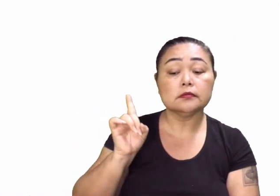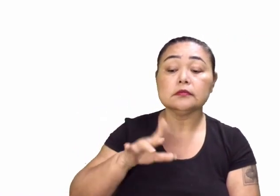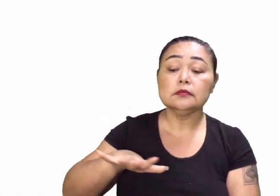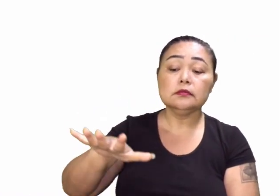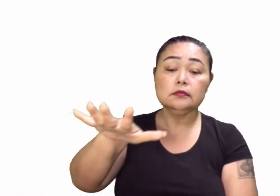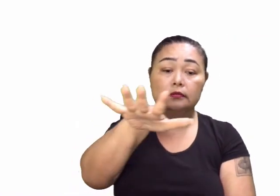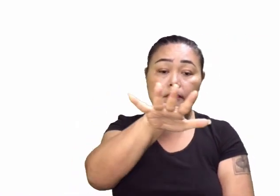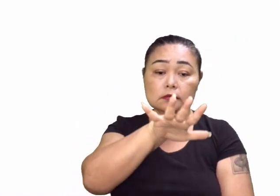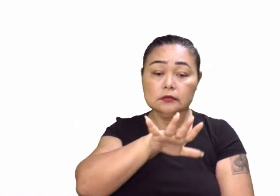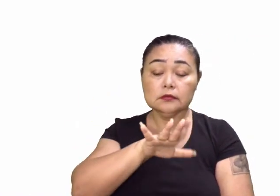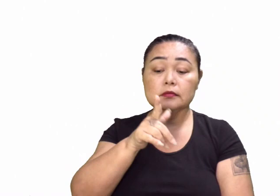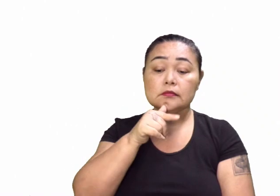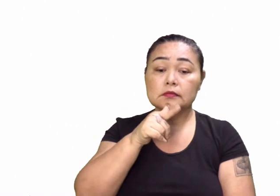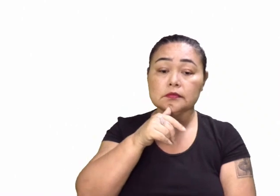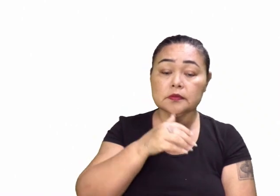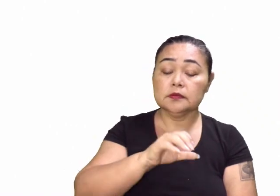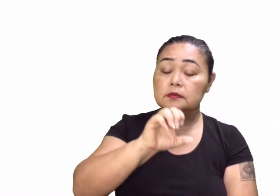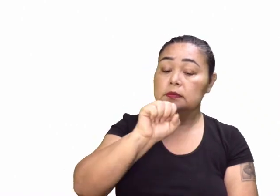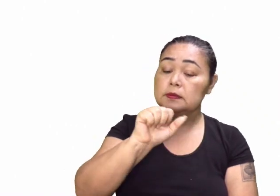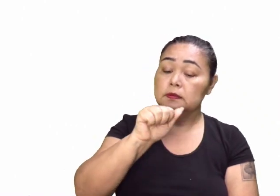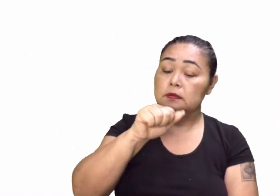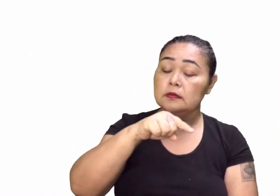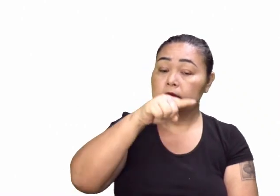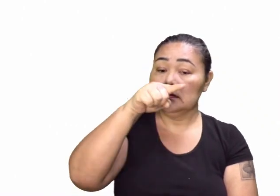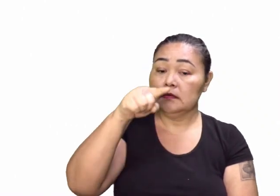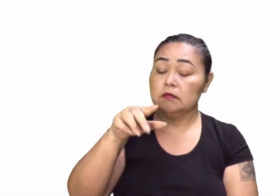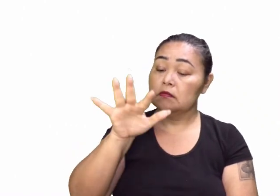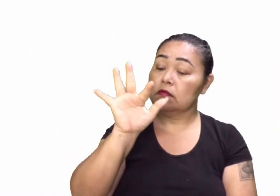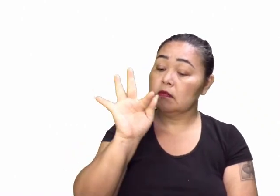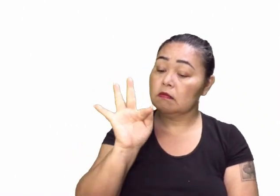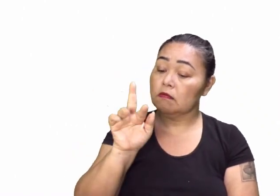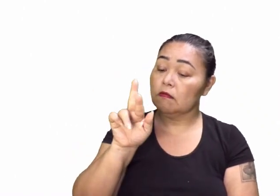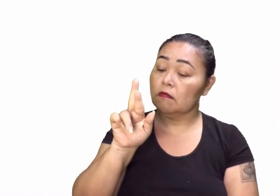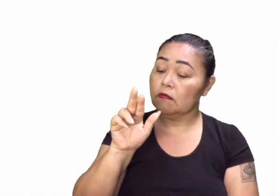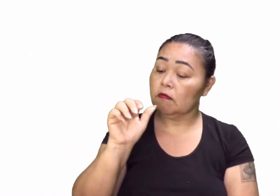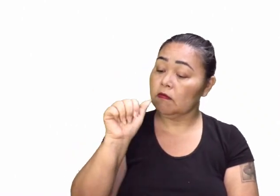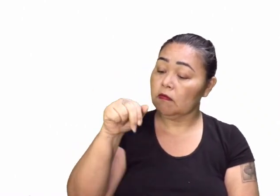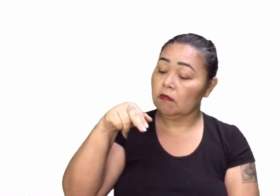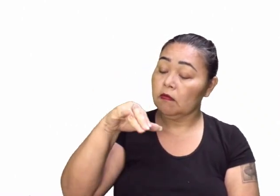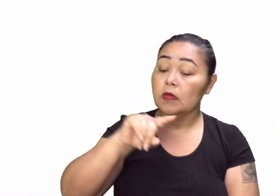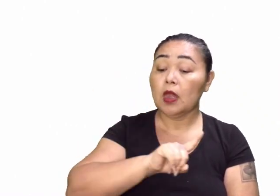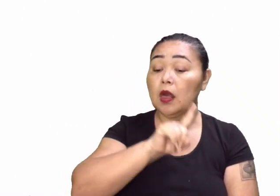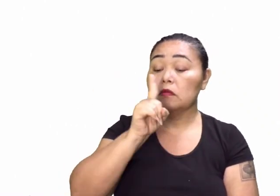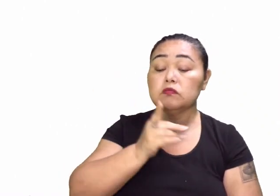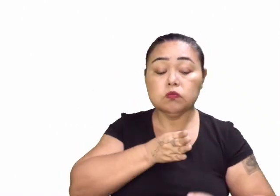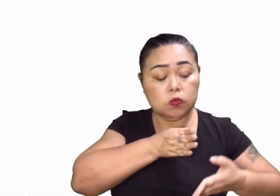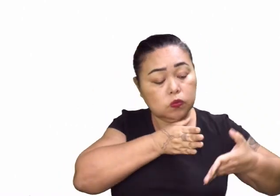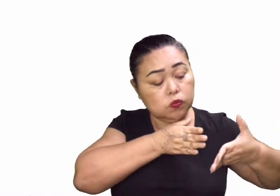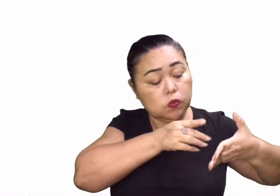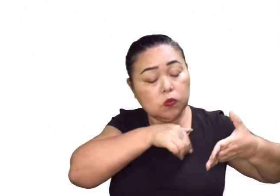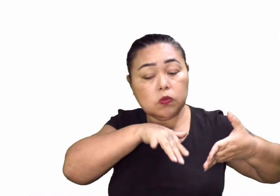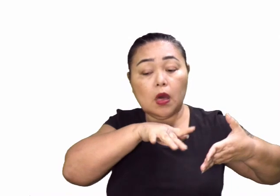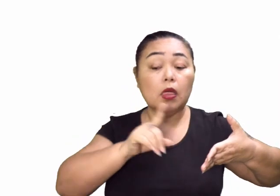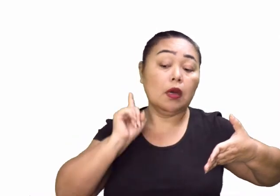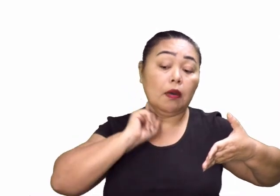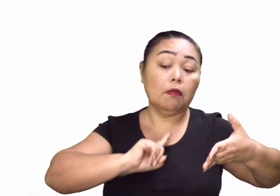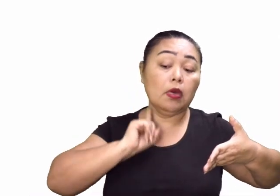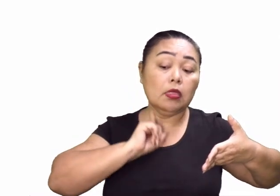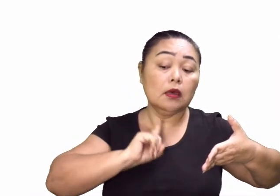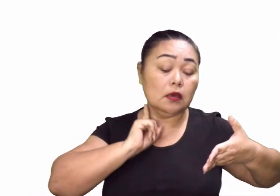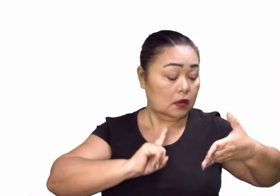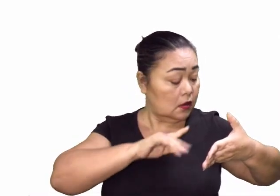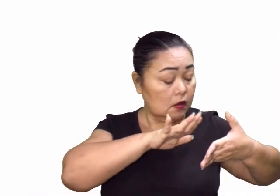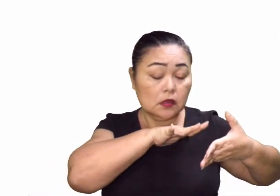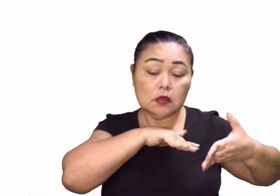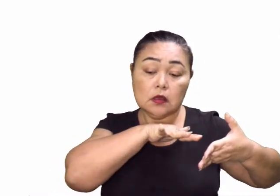Bacia do São Francisco nasce lá em Minas Gerais. Embora dizer e falar sobre Bacia do São